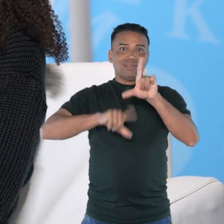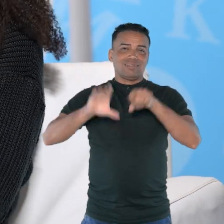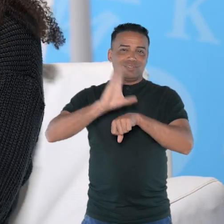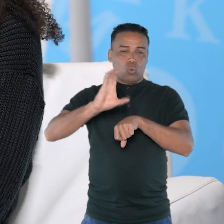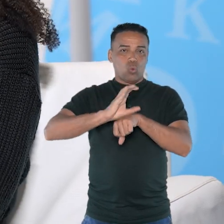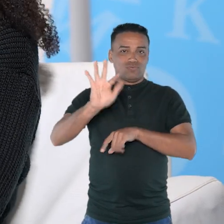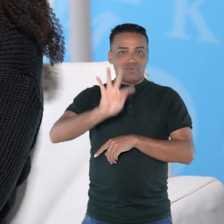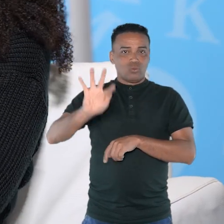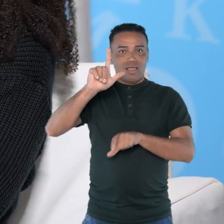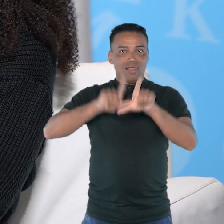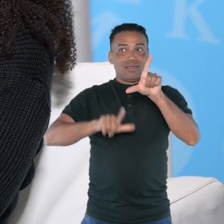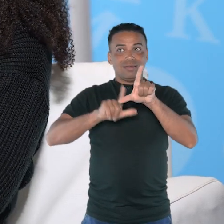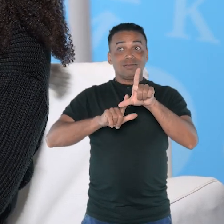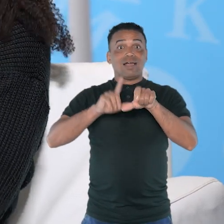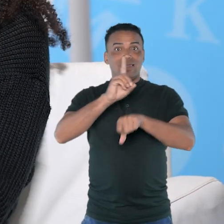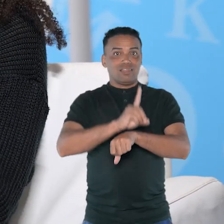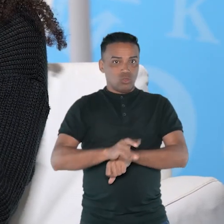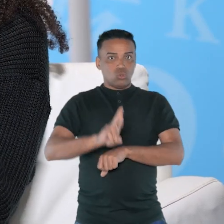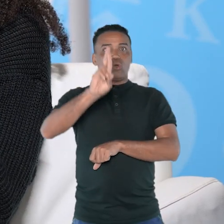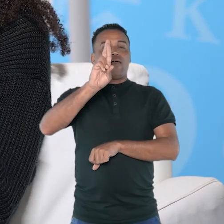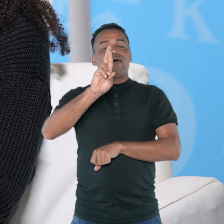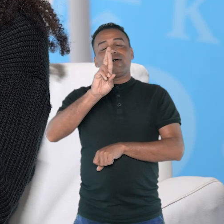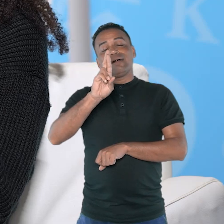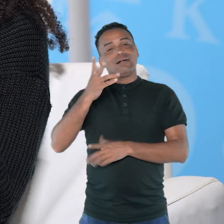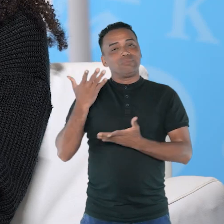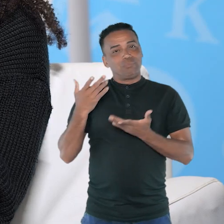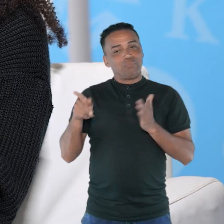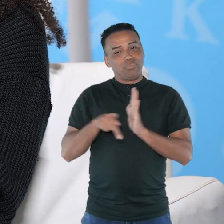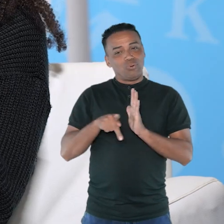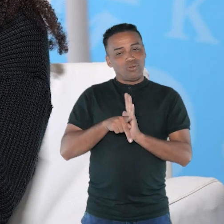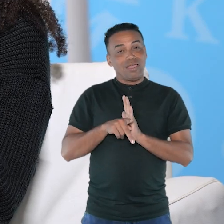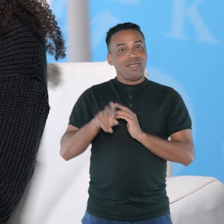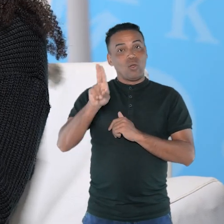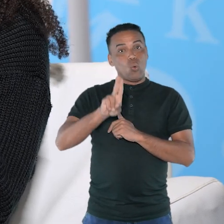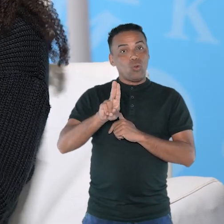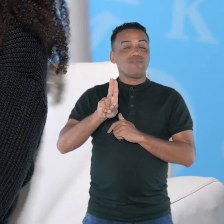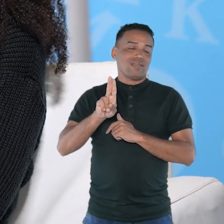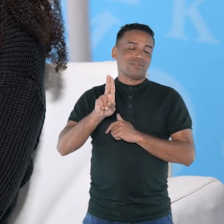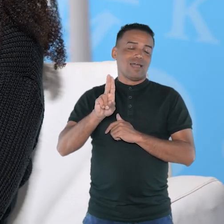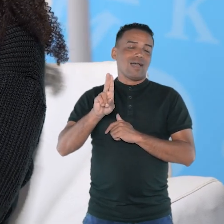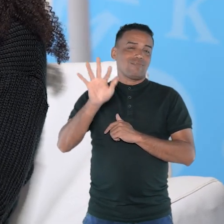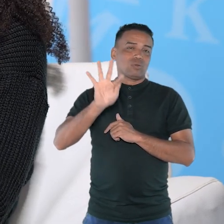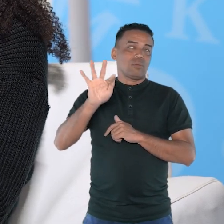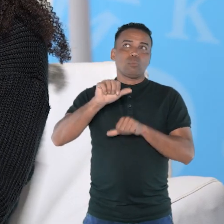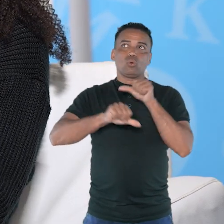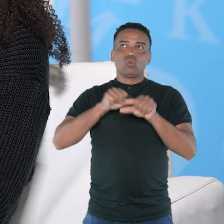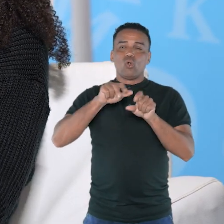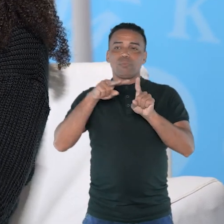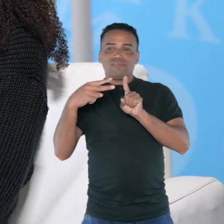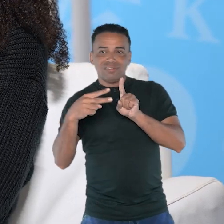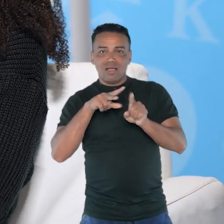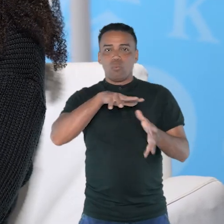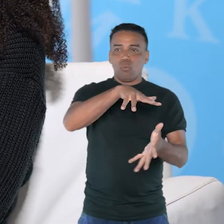lá não saí sem o doutorado, de tanto que aquela universidade mudou mesmo a minha trajetória, a minha forma de ver o mundo, a